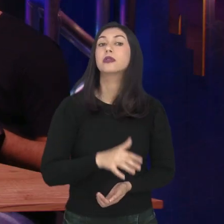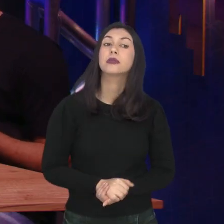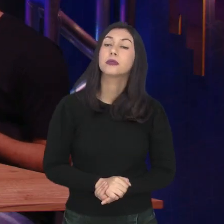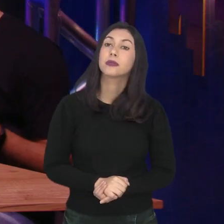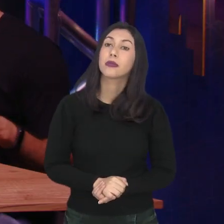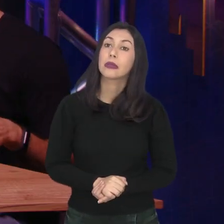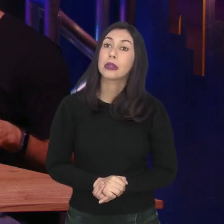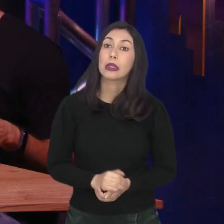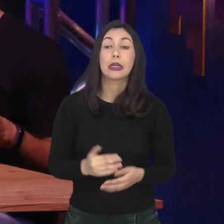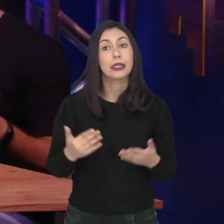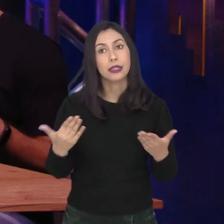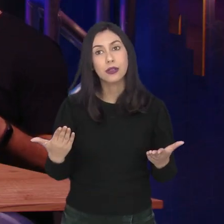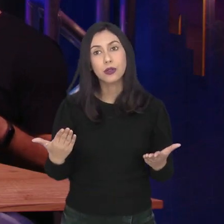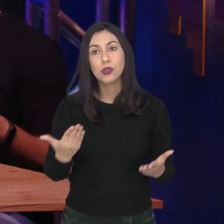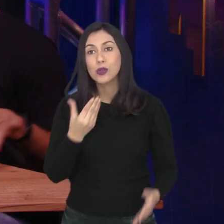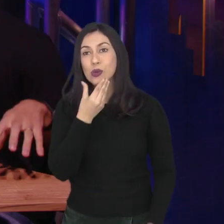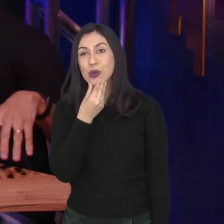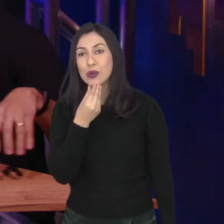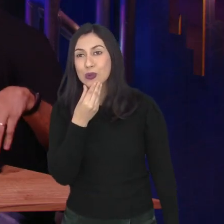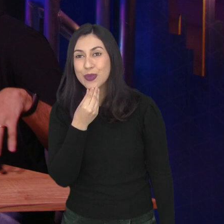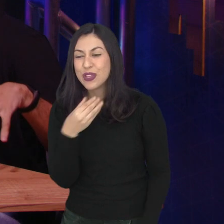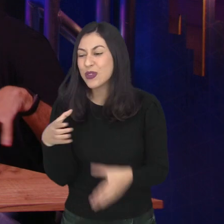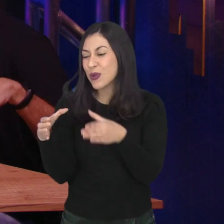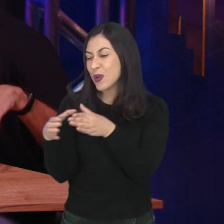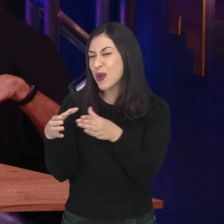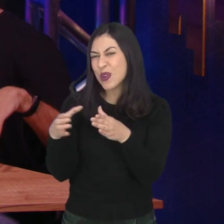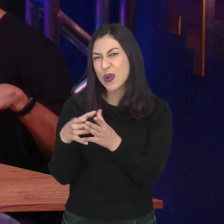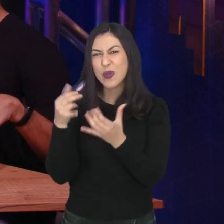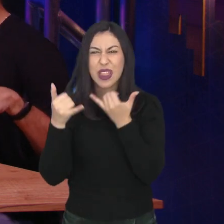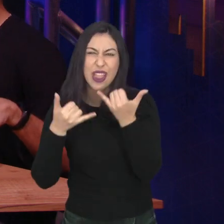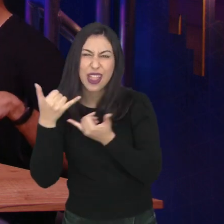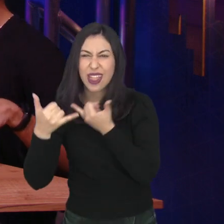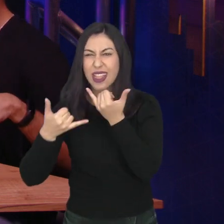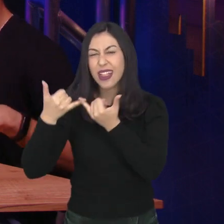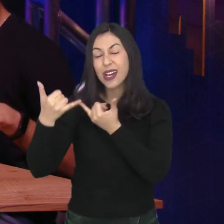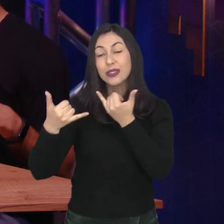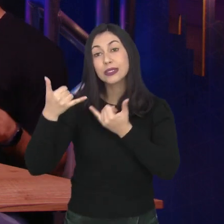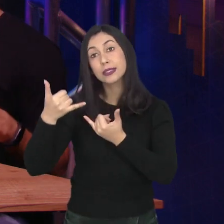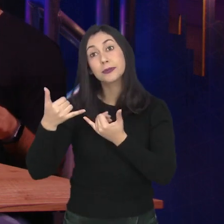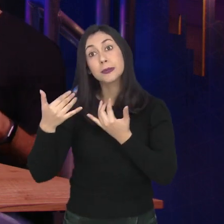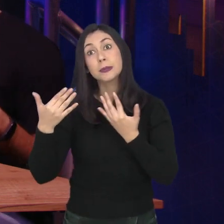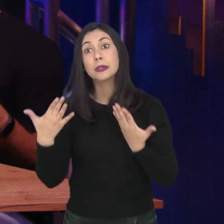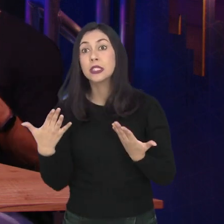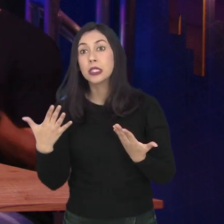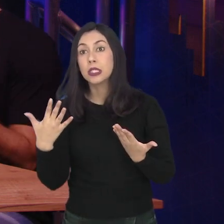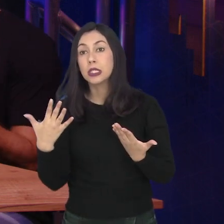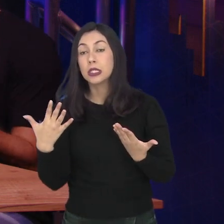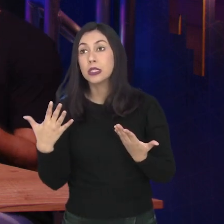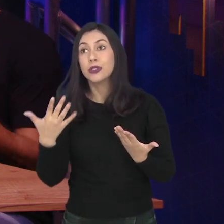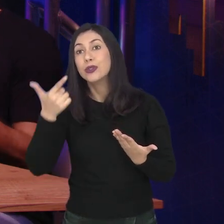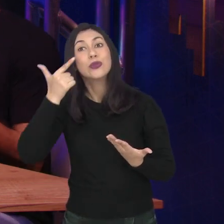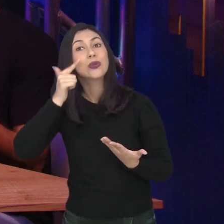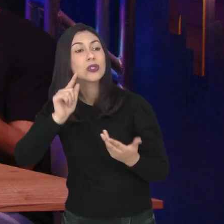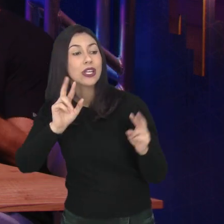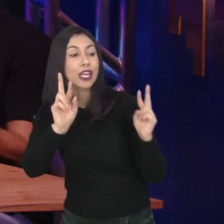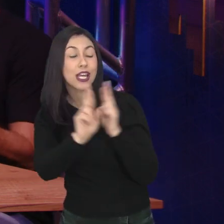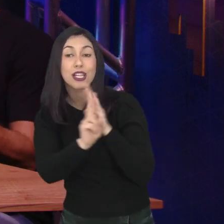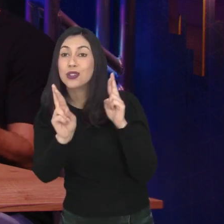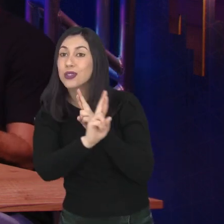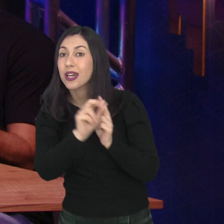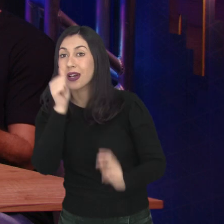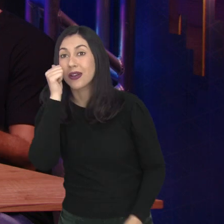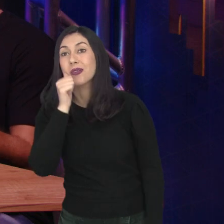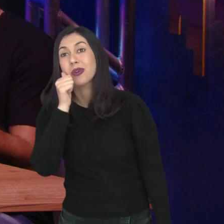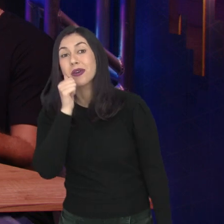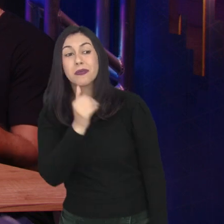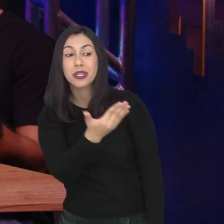assim. E ele tem um grupinho lá dos bagunceiros, né? E ele não consegue se relacionar